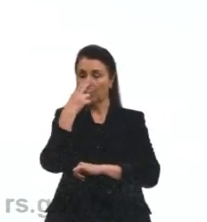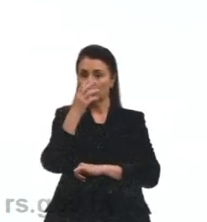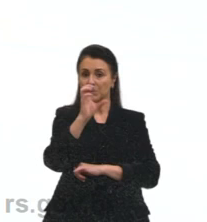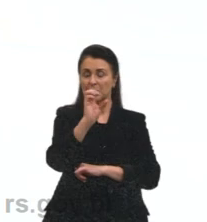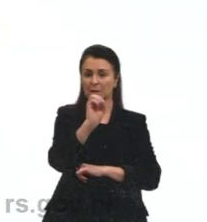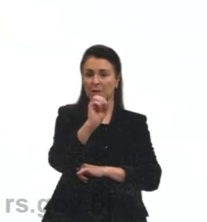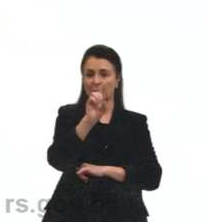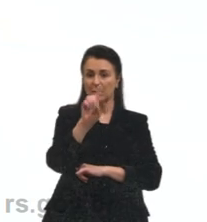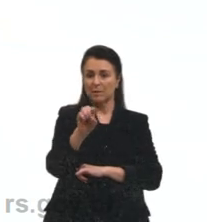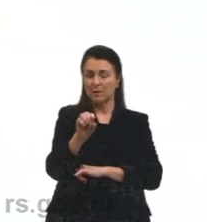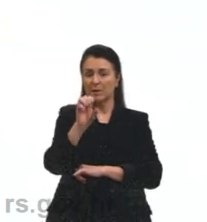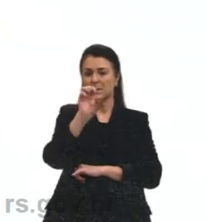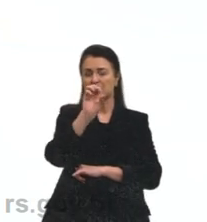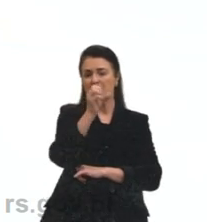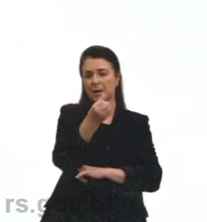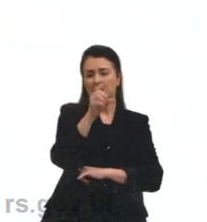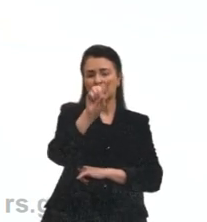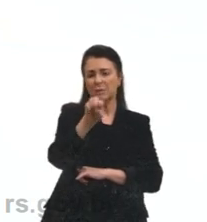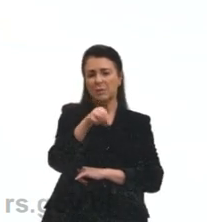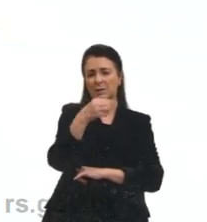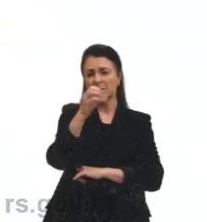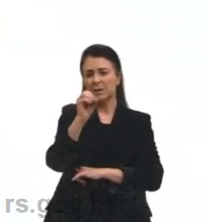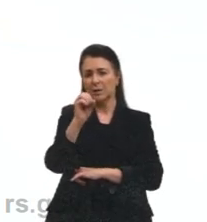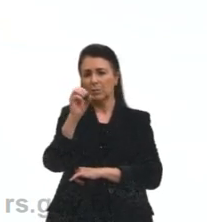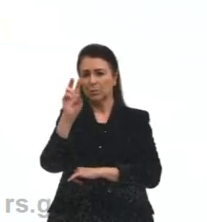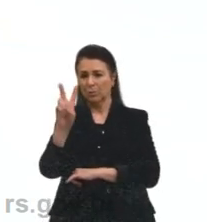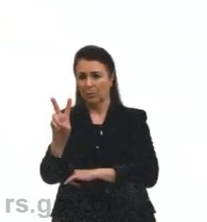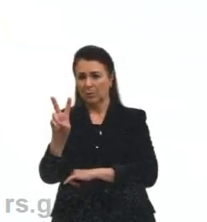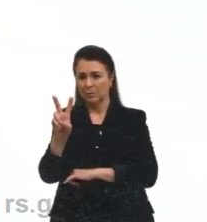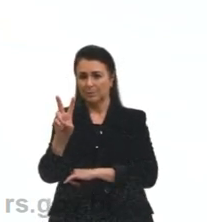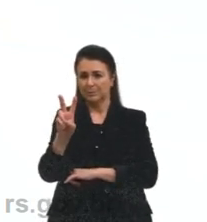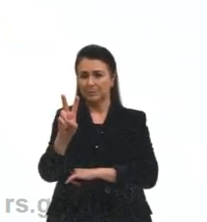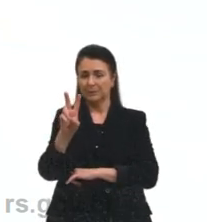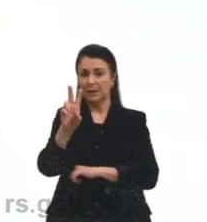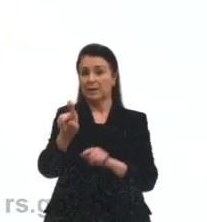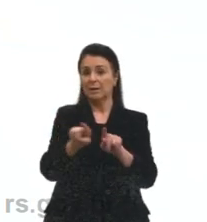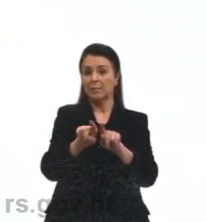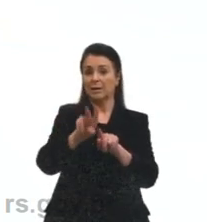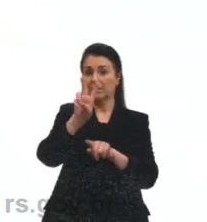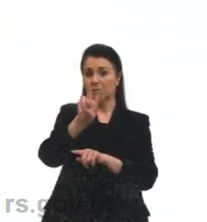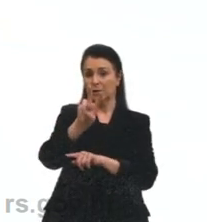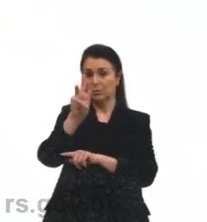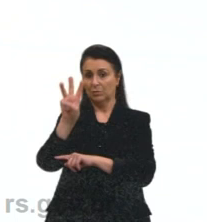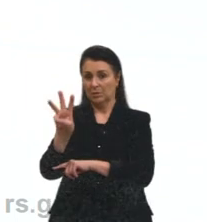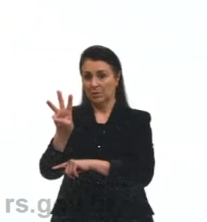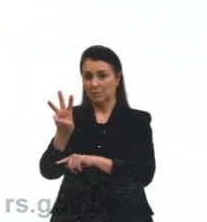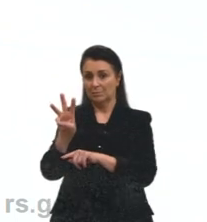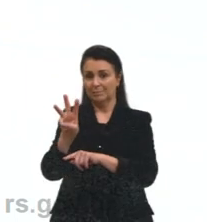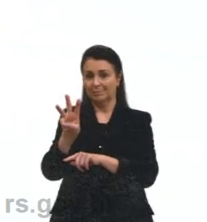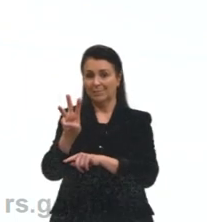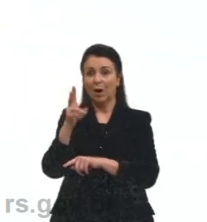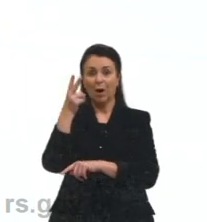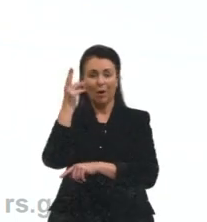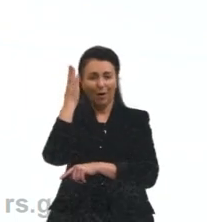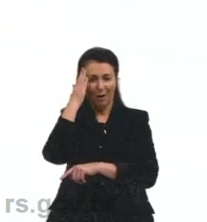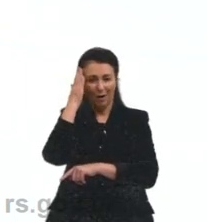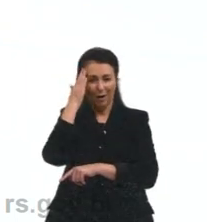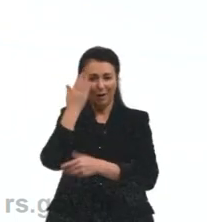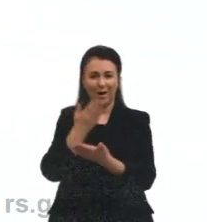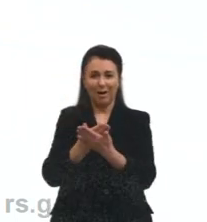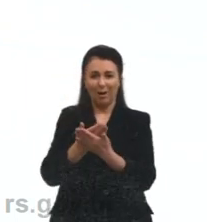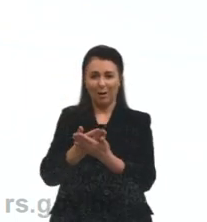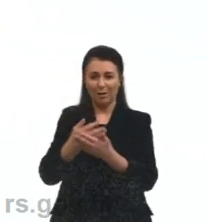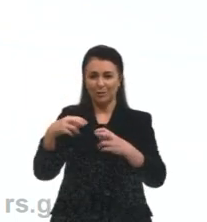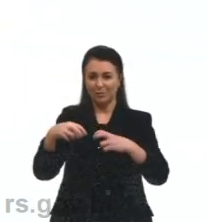6,02 x 10 na 23 e eu sei o que vocês assistir aula de física de notação científica que você sabem